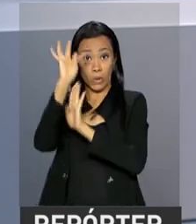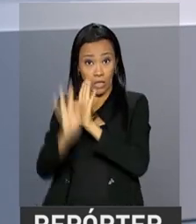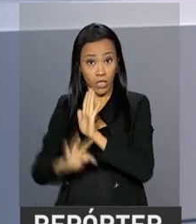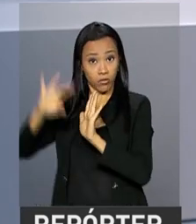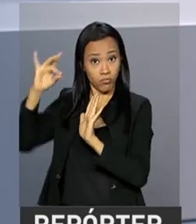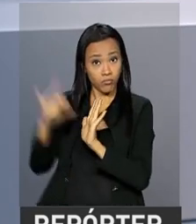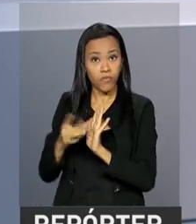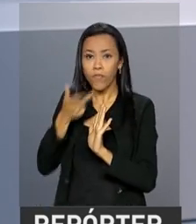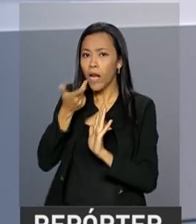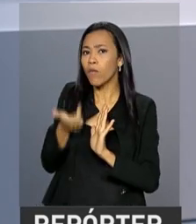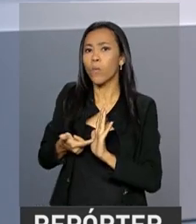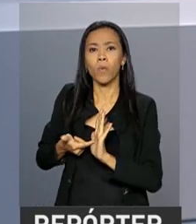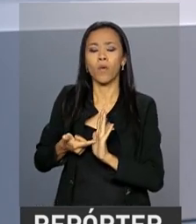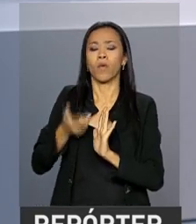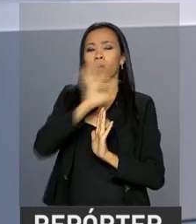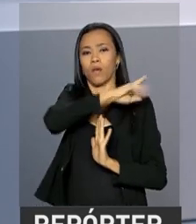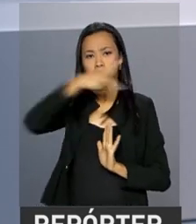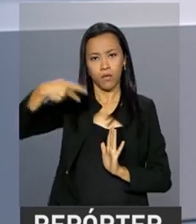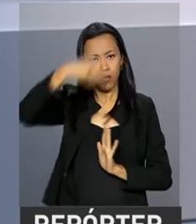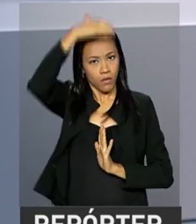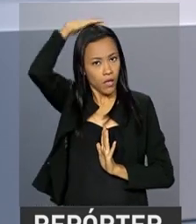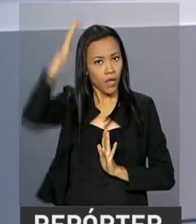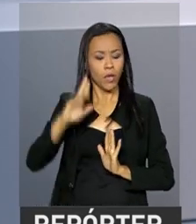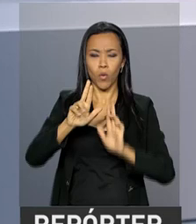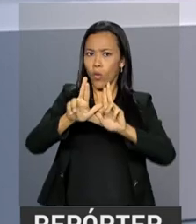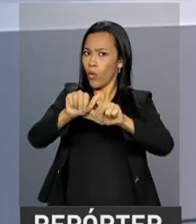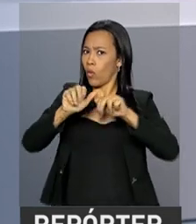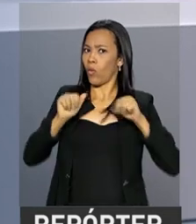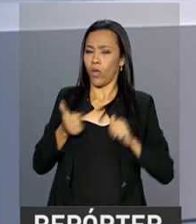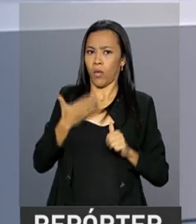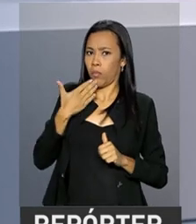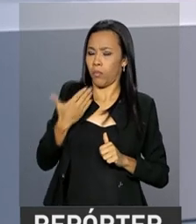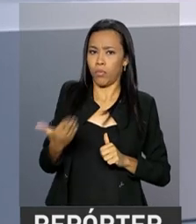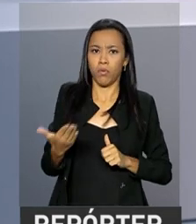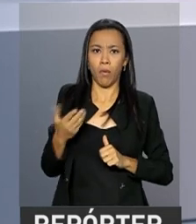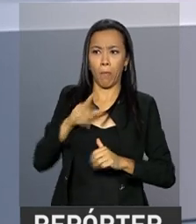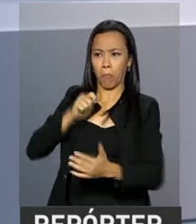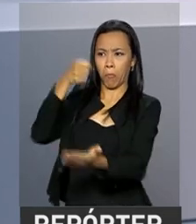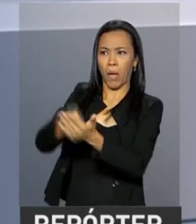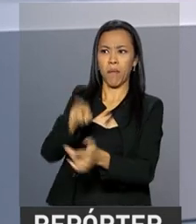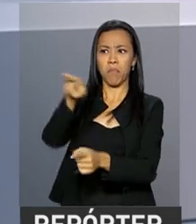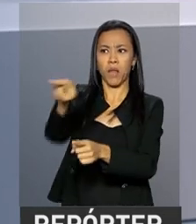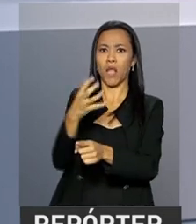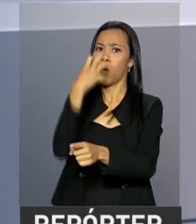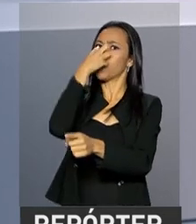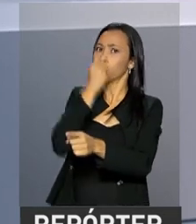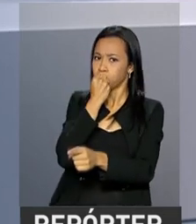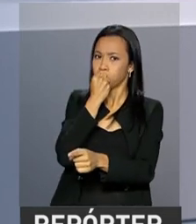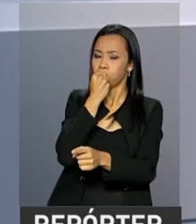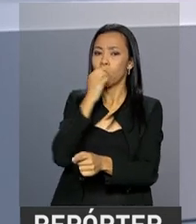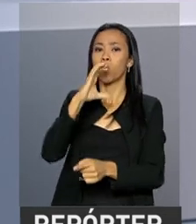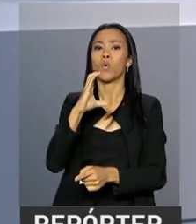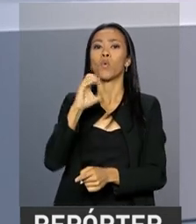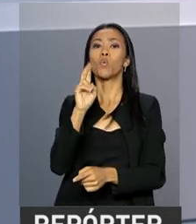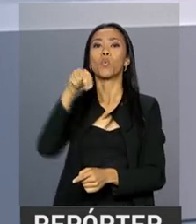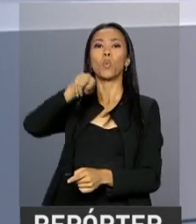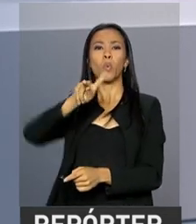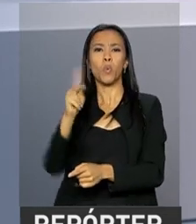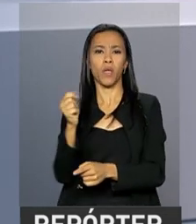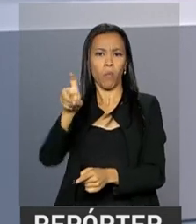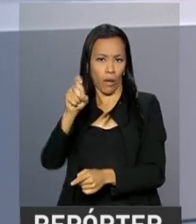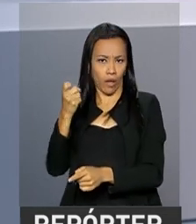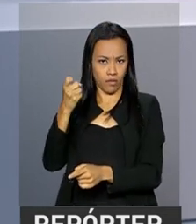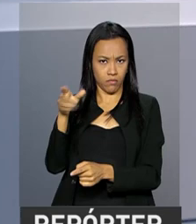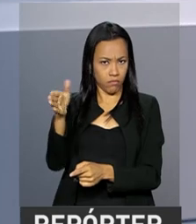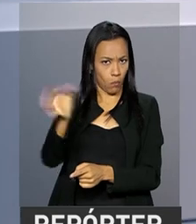o seguinte o Presidente Michel Temer jamais solicitou pagamentos para obter o silêncio do ex-deputado Eduardo Cunha não